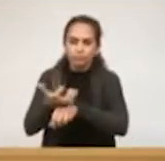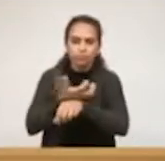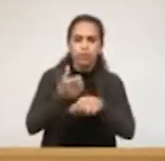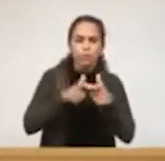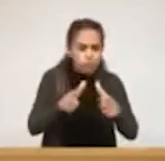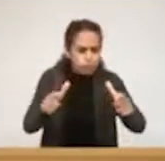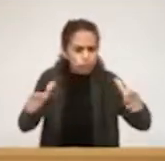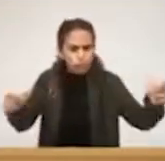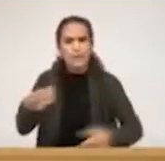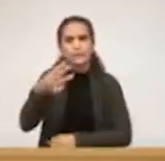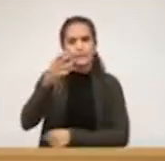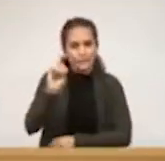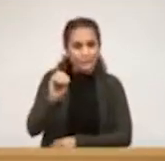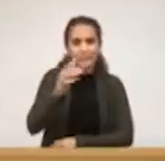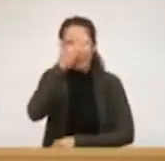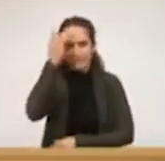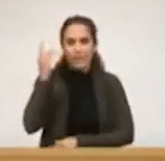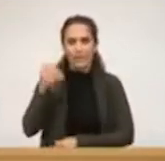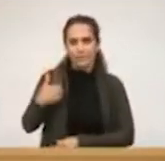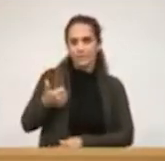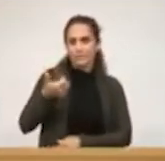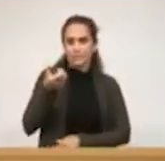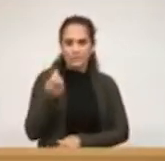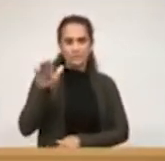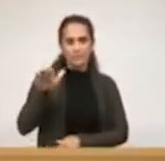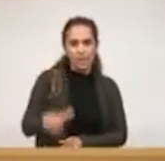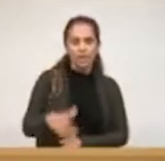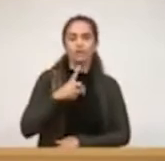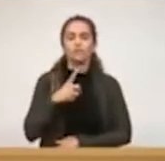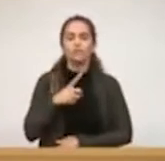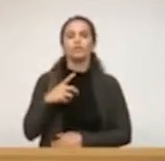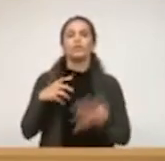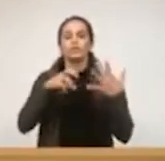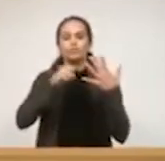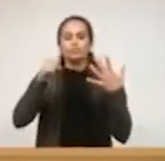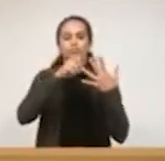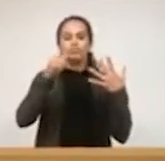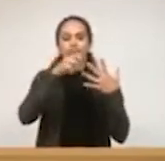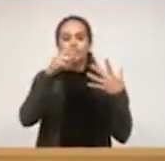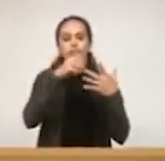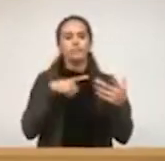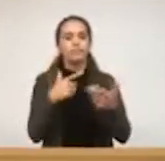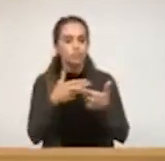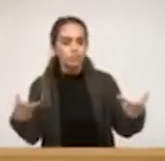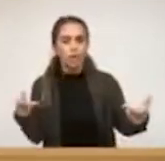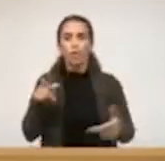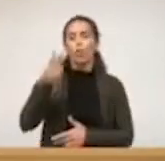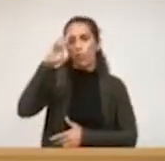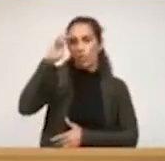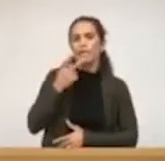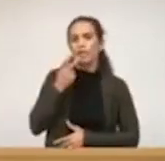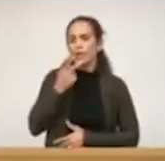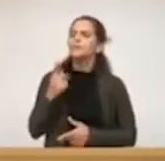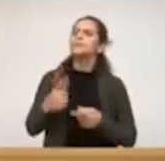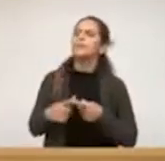apanhadores de café entre eles um menino com menos de 16 anos e o dono da Lavoura de só